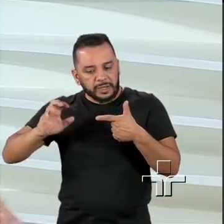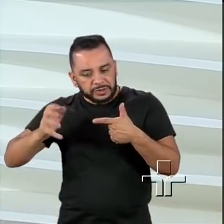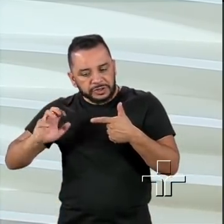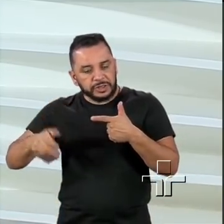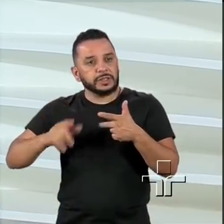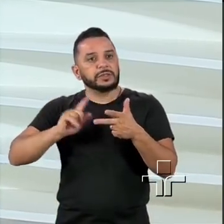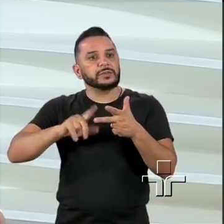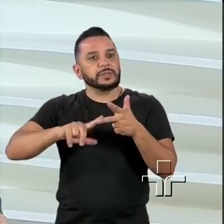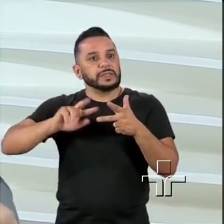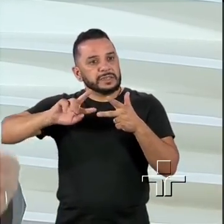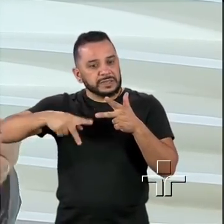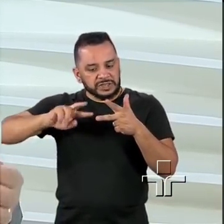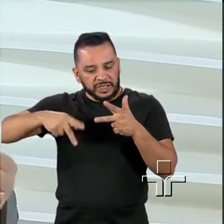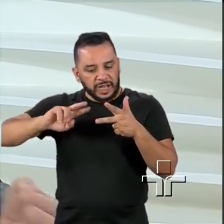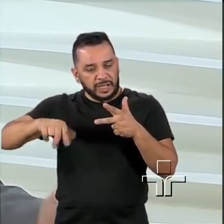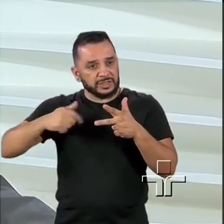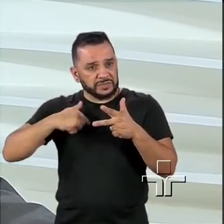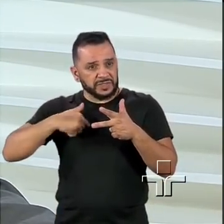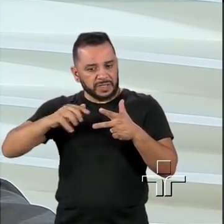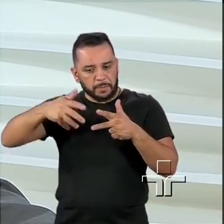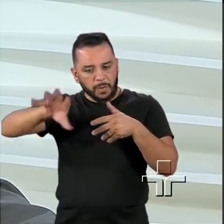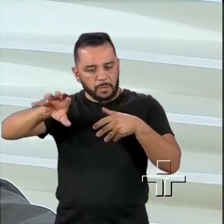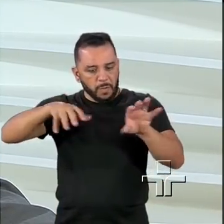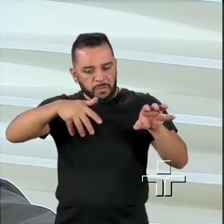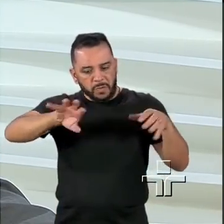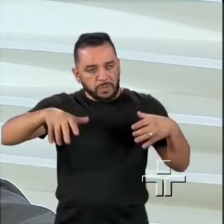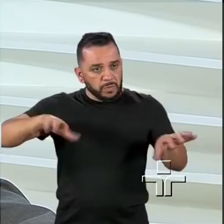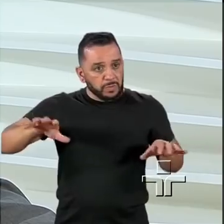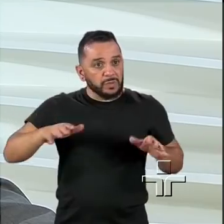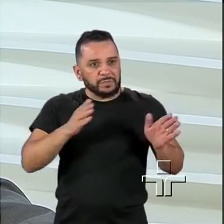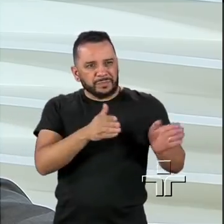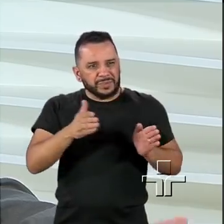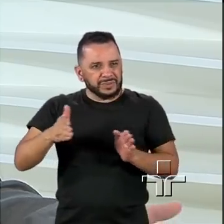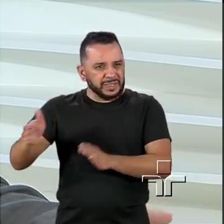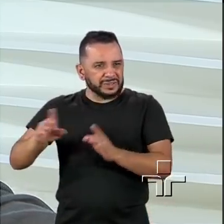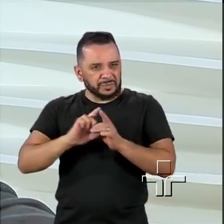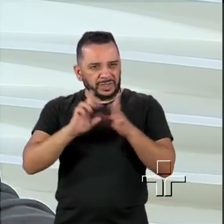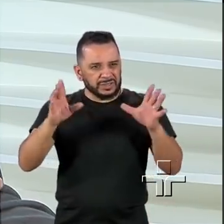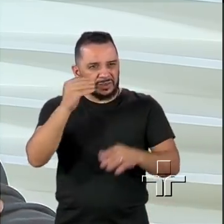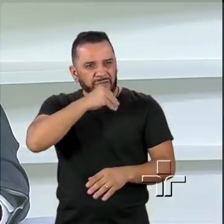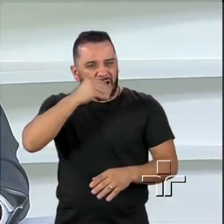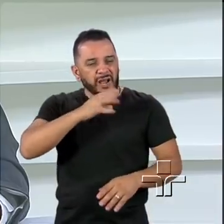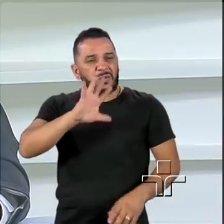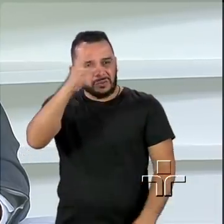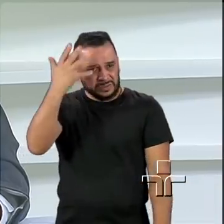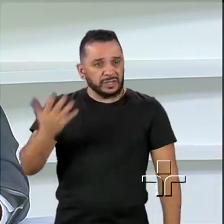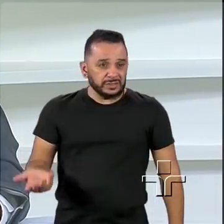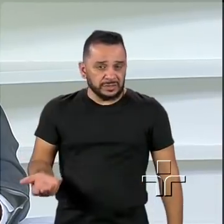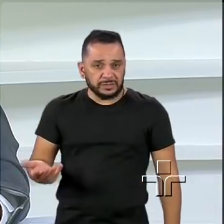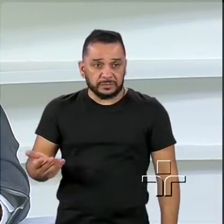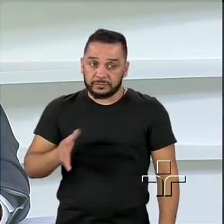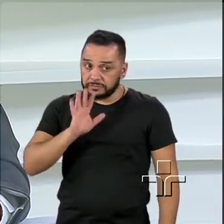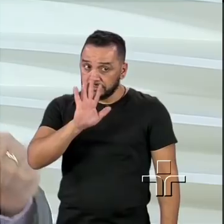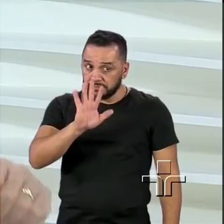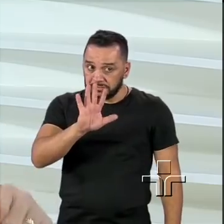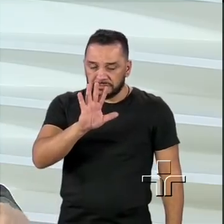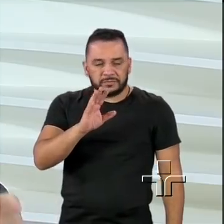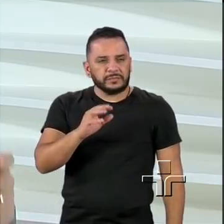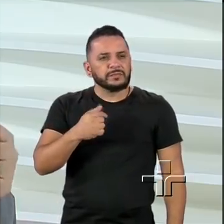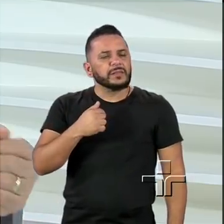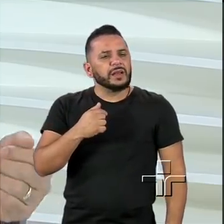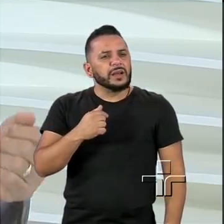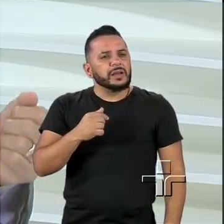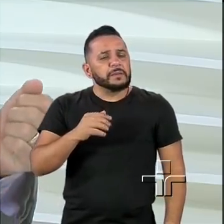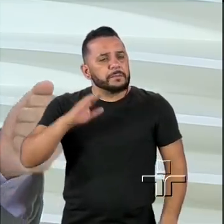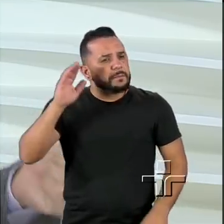Se você desmonta isso, você fragiliza todo o processo democrático. Mas a questão do acordo, para gerar oportunidade, o que é mais importante